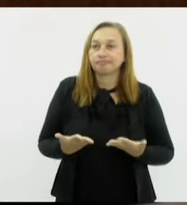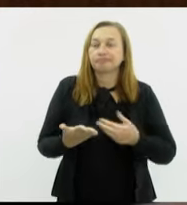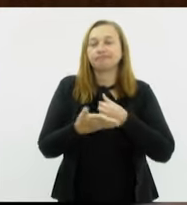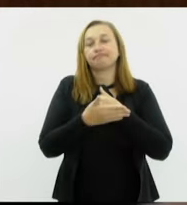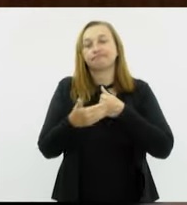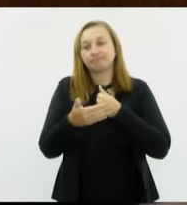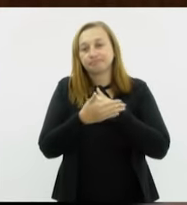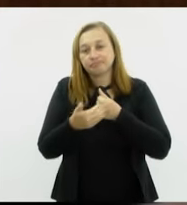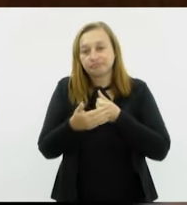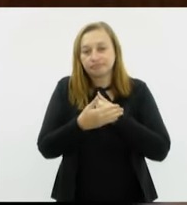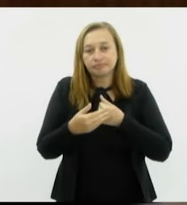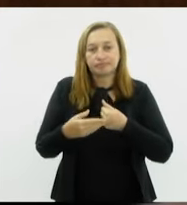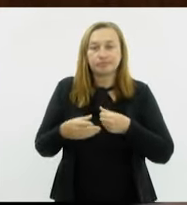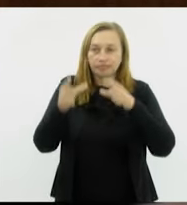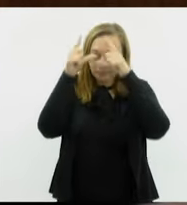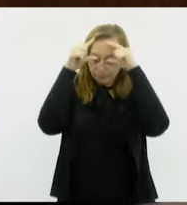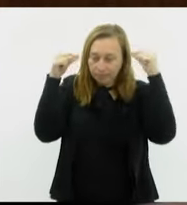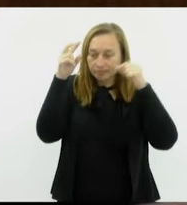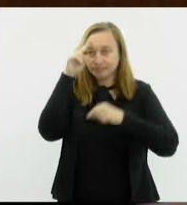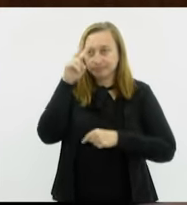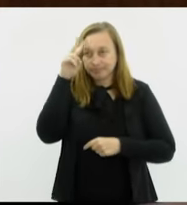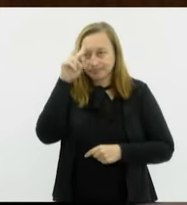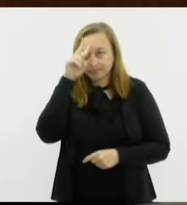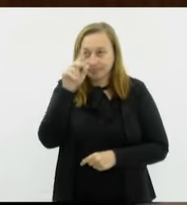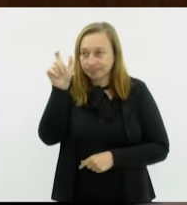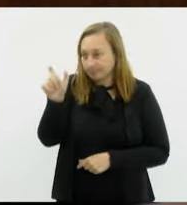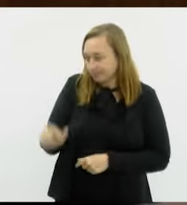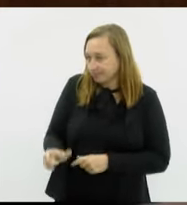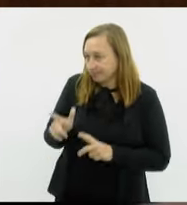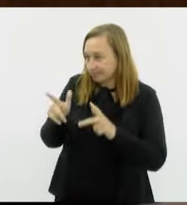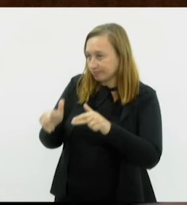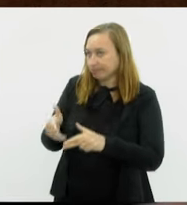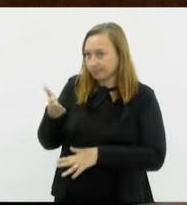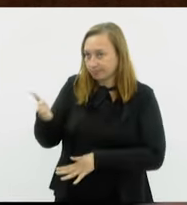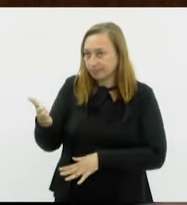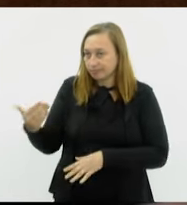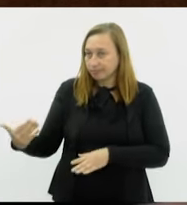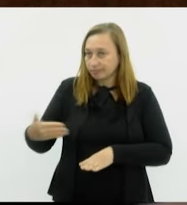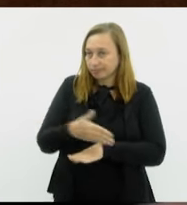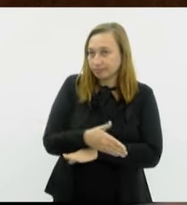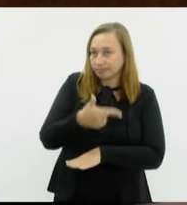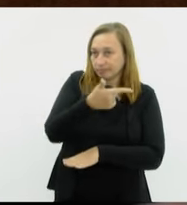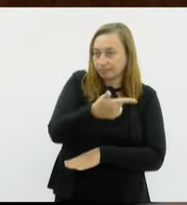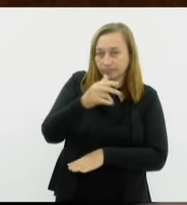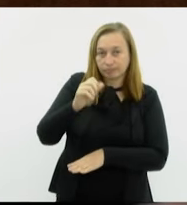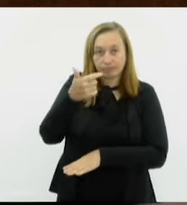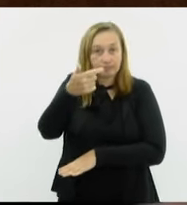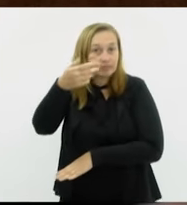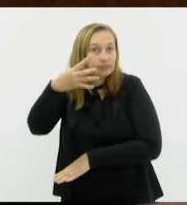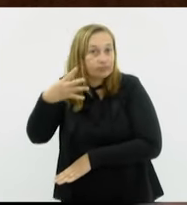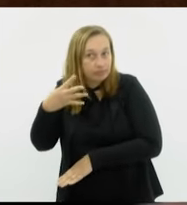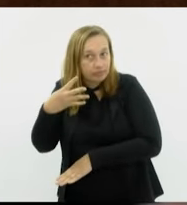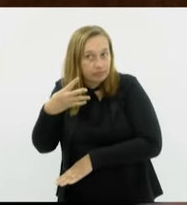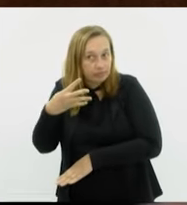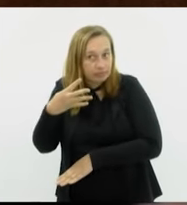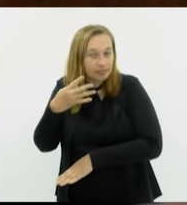carinho que é feito à enfermeira Rejane, é lembrar que uma pessoa como ela, que chegou aqui no parlamento em 2014,